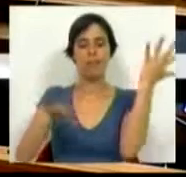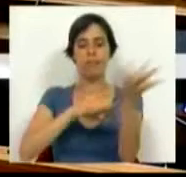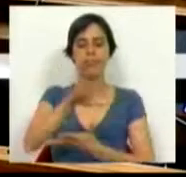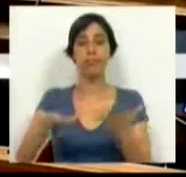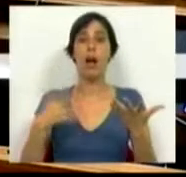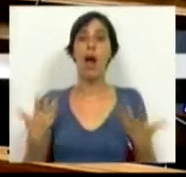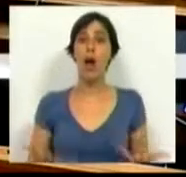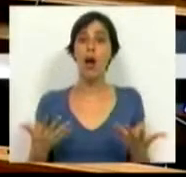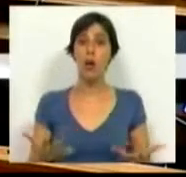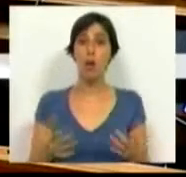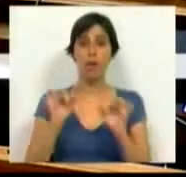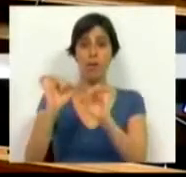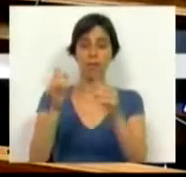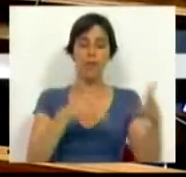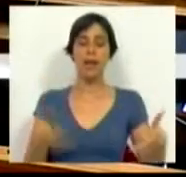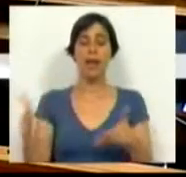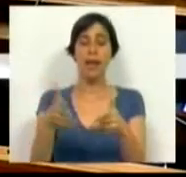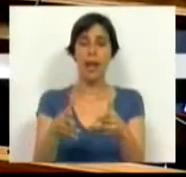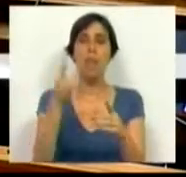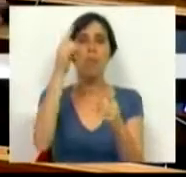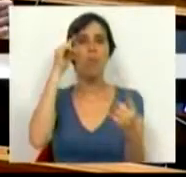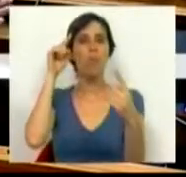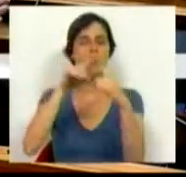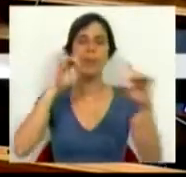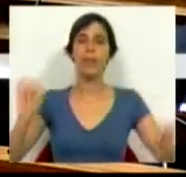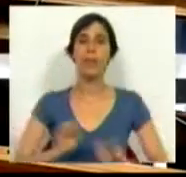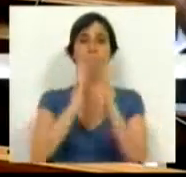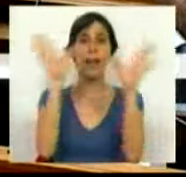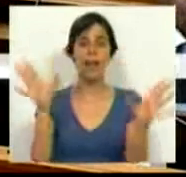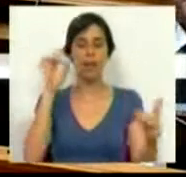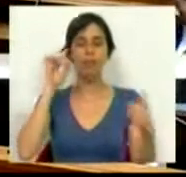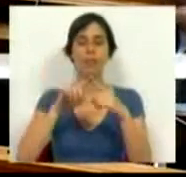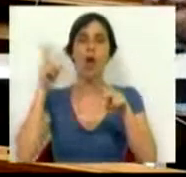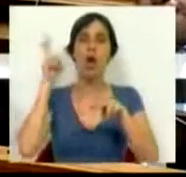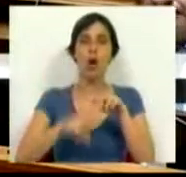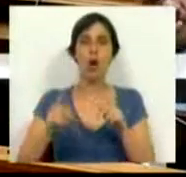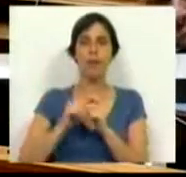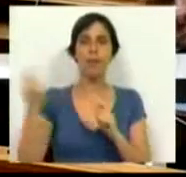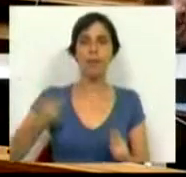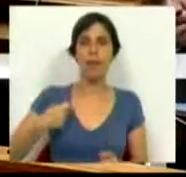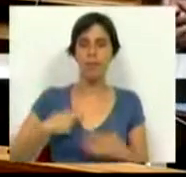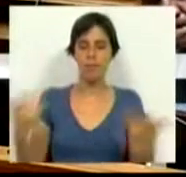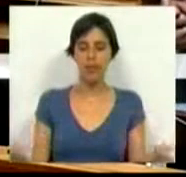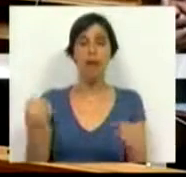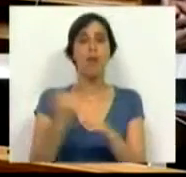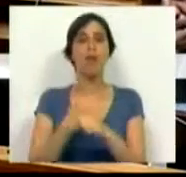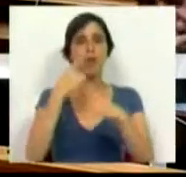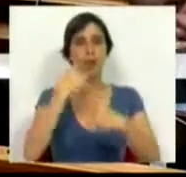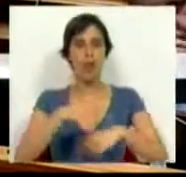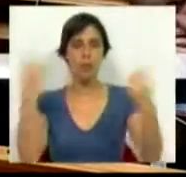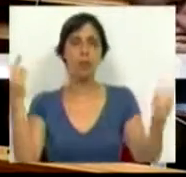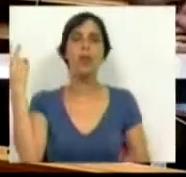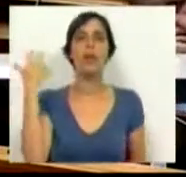atrapalhou agora o vosso caminho. Havia um propósito claro, o propósito de cortar as pensões aos funcionários públicos e